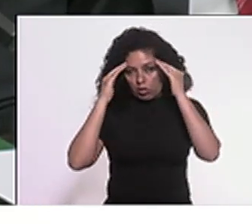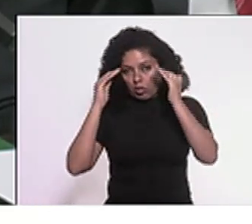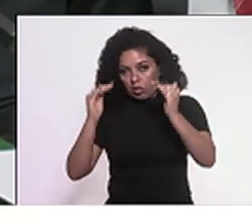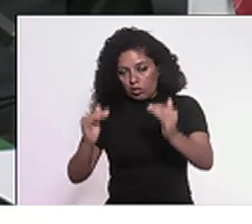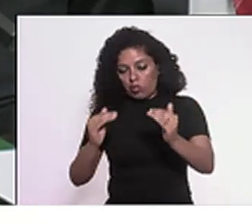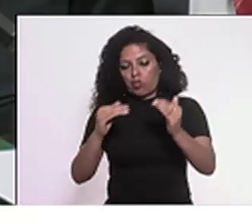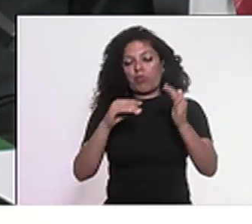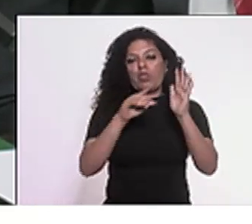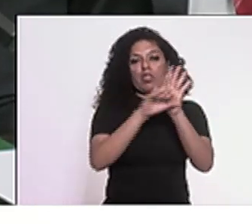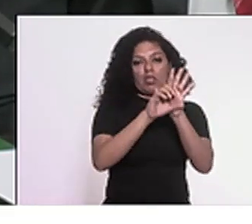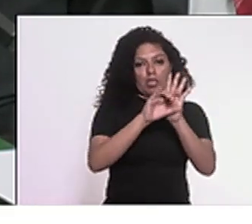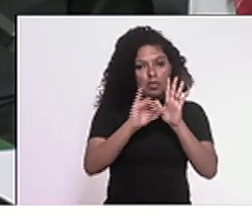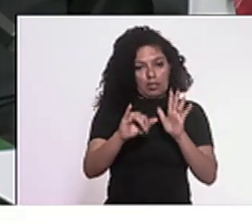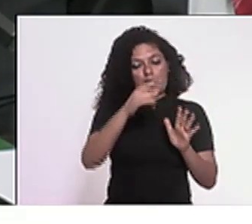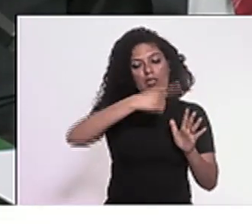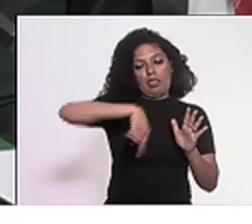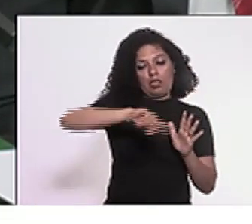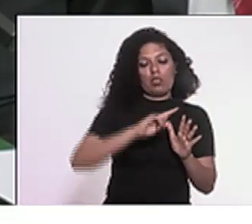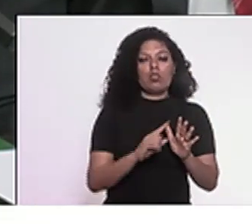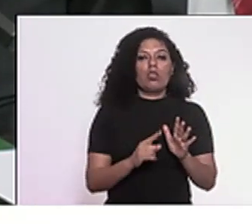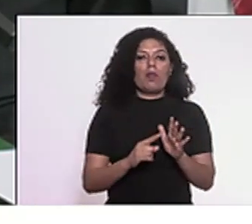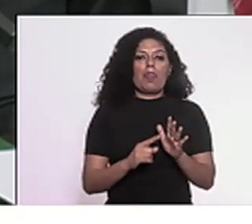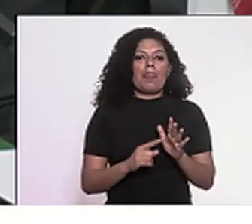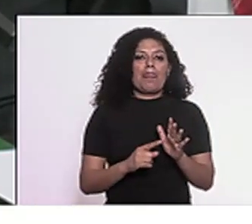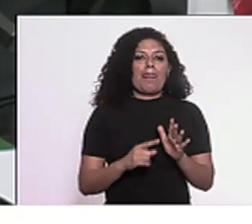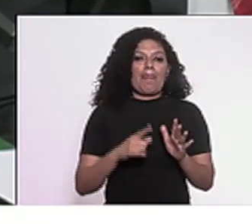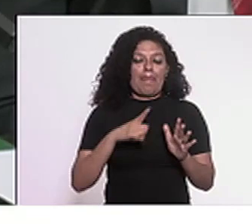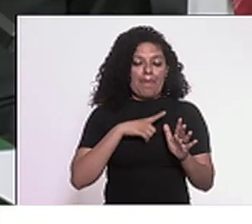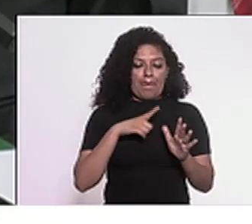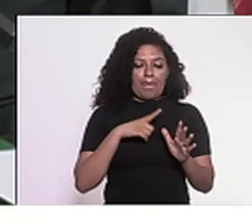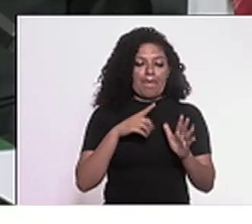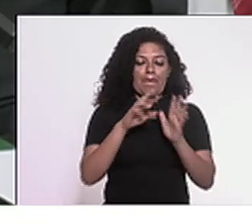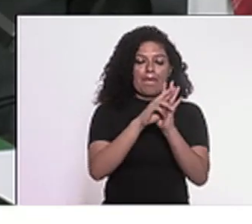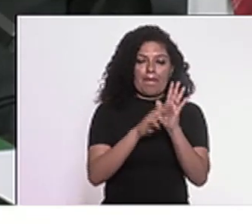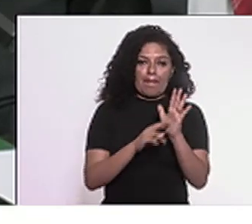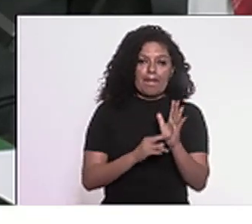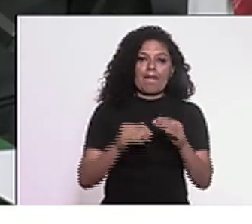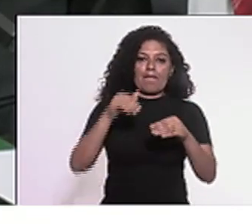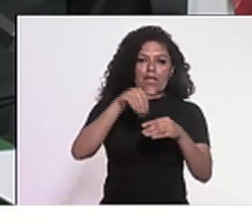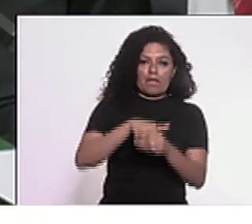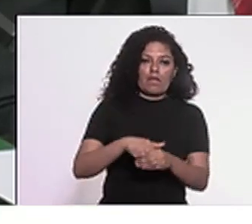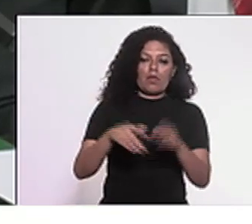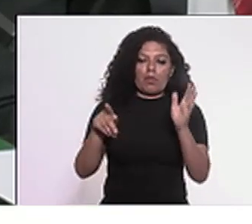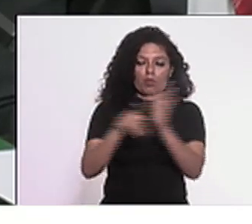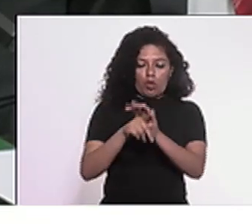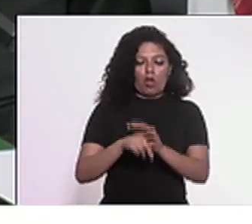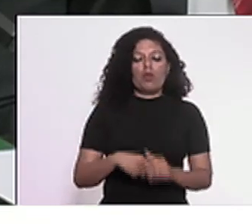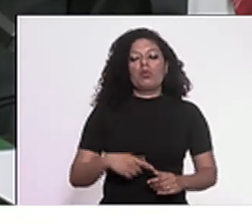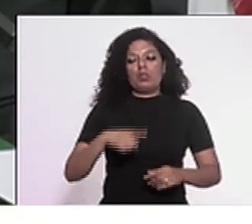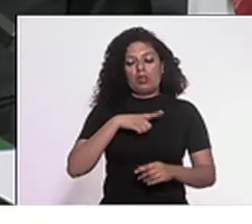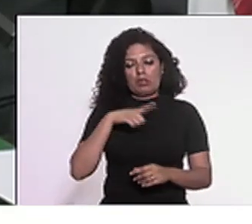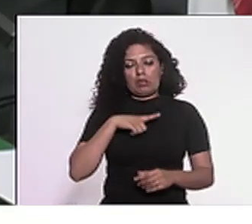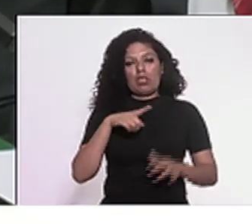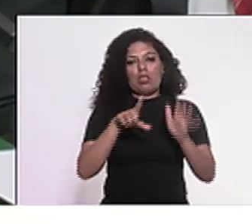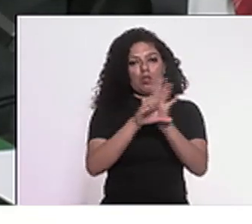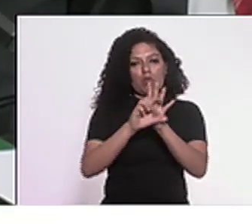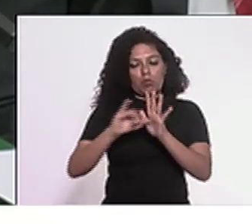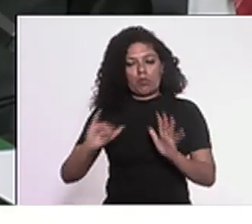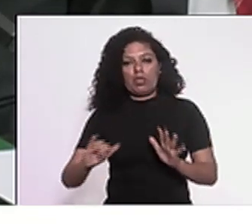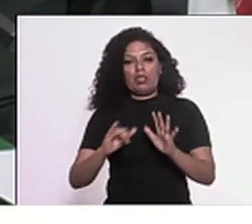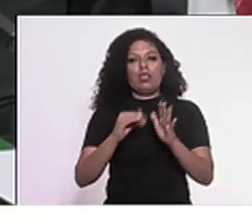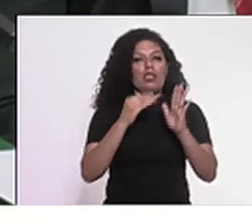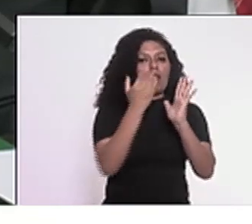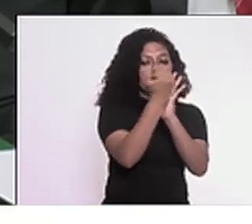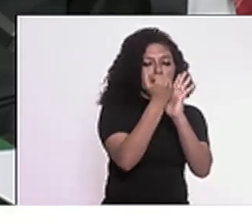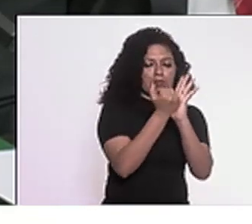dentro da legislação, então ela tem estatuto próprio, tem regulamento próprio, disciplinar, tem regulamento também de serviços gerais,